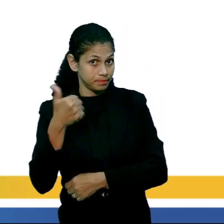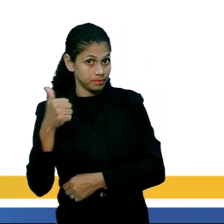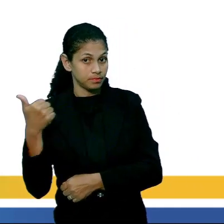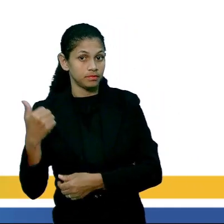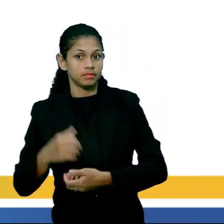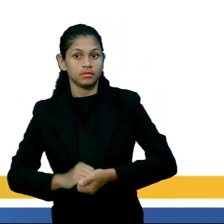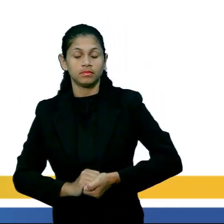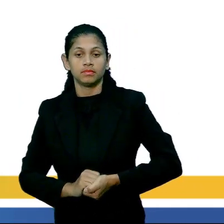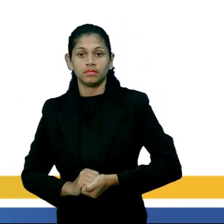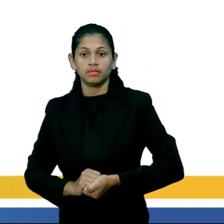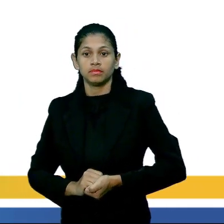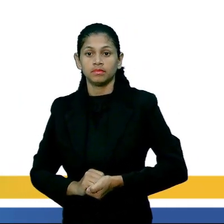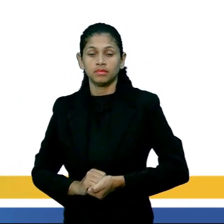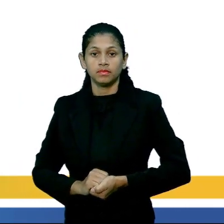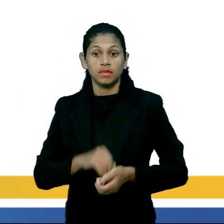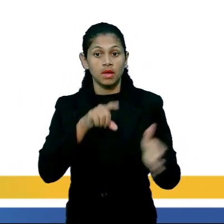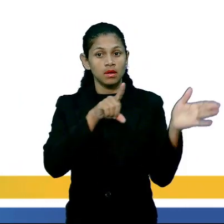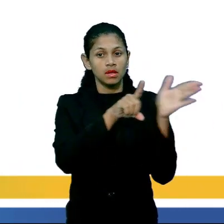111.